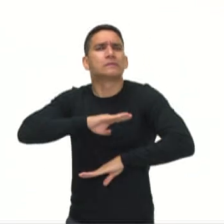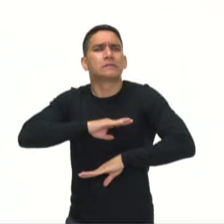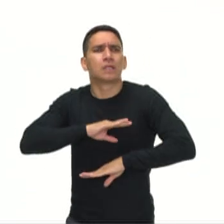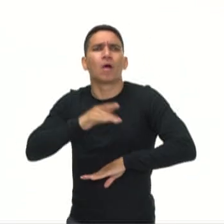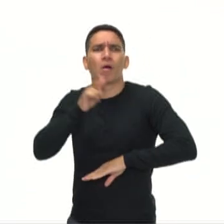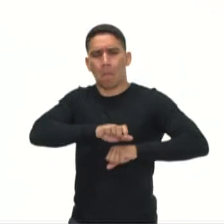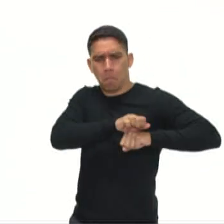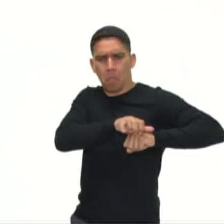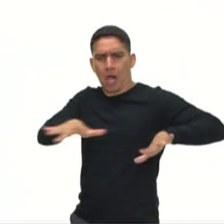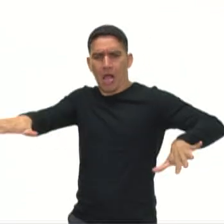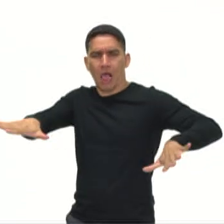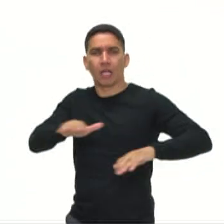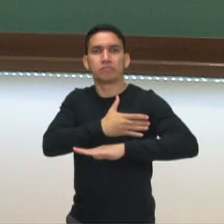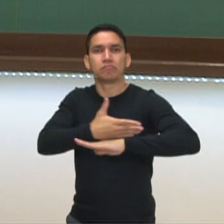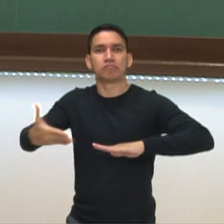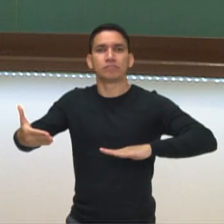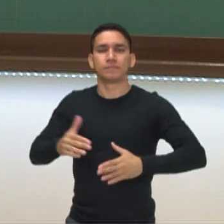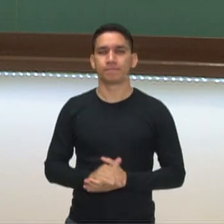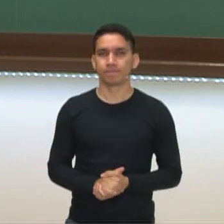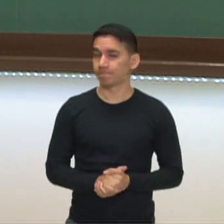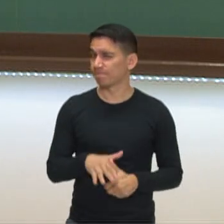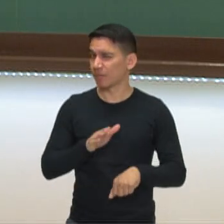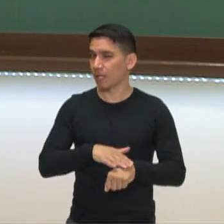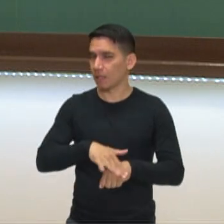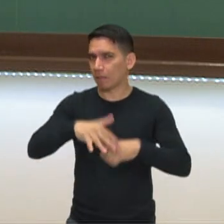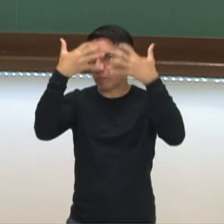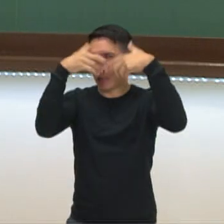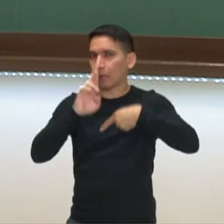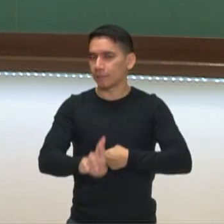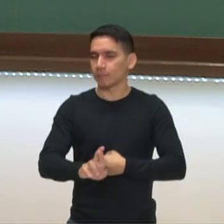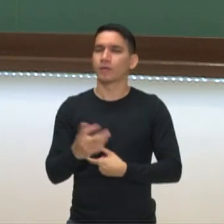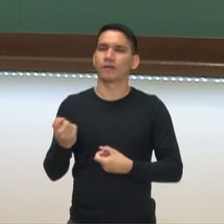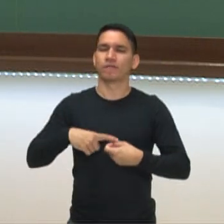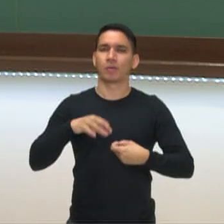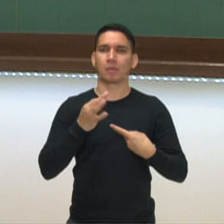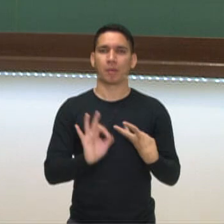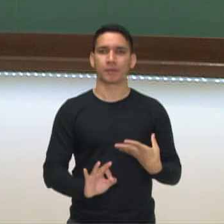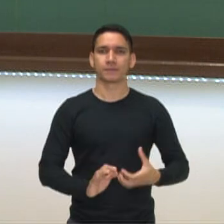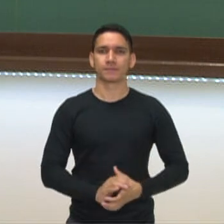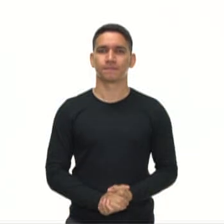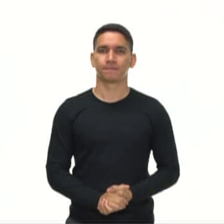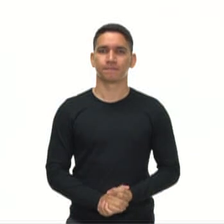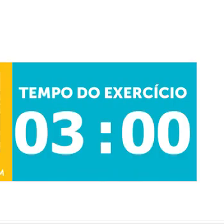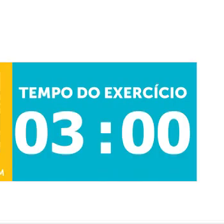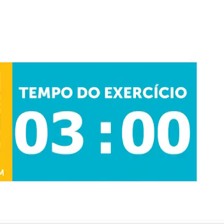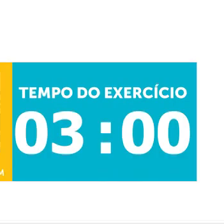que flui nesse condutor? Tempo para você responder, já faço com vocês.